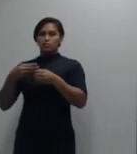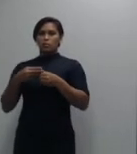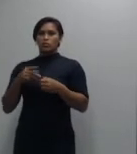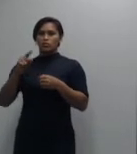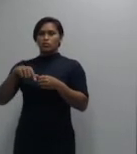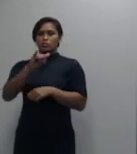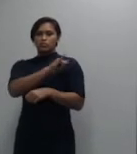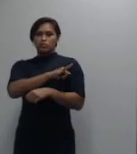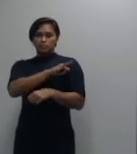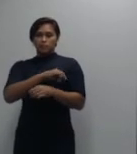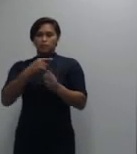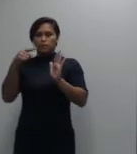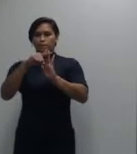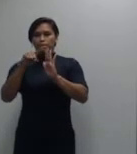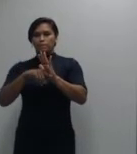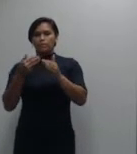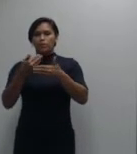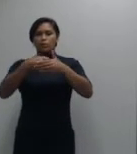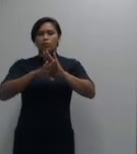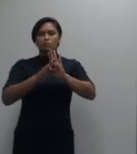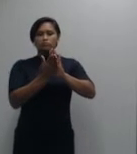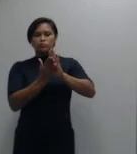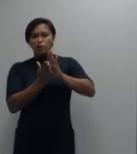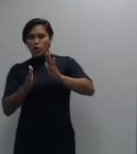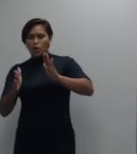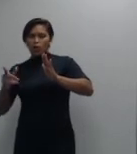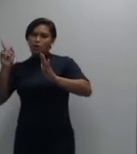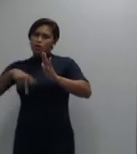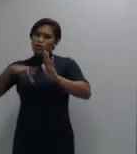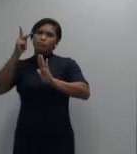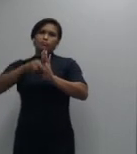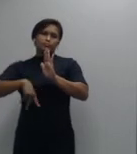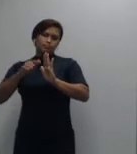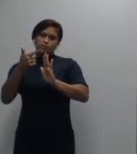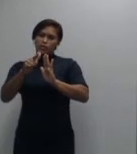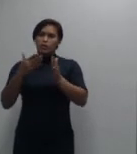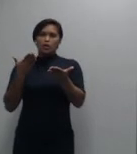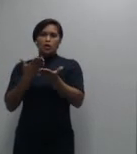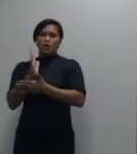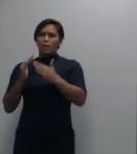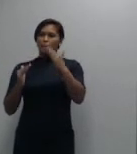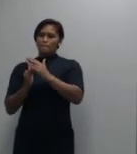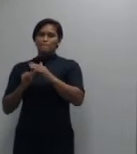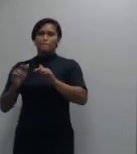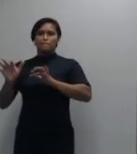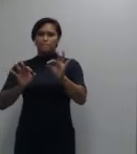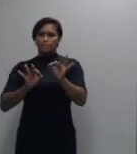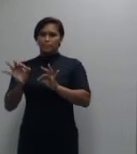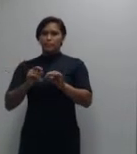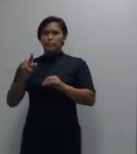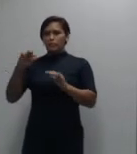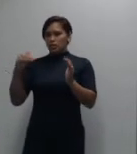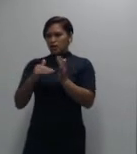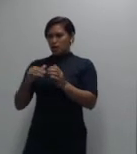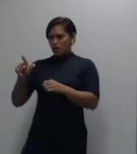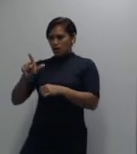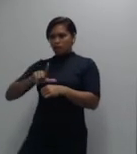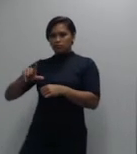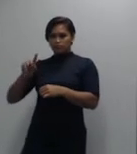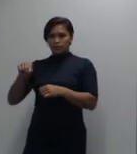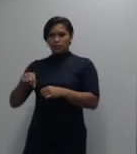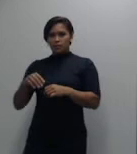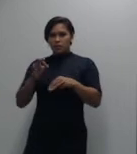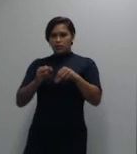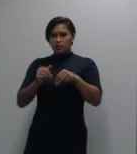deve terminar o arquivamento de todos os projetos não aprovados ainda em tramitação aquela casa de latir só me